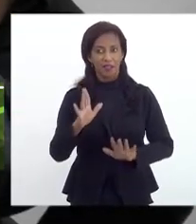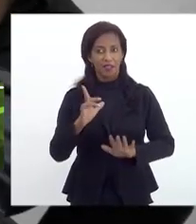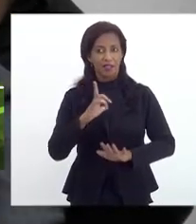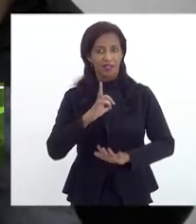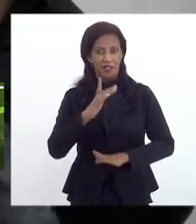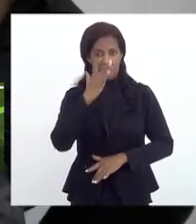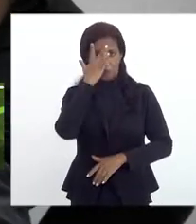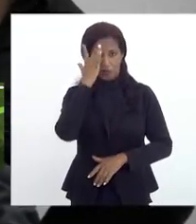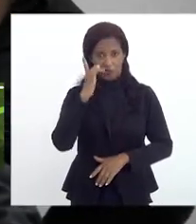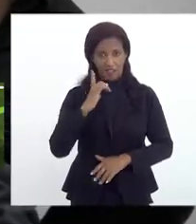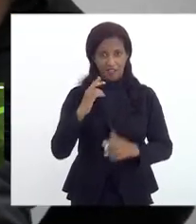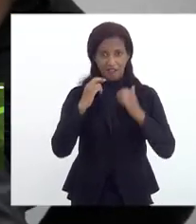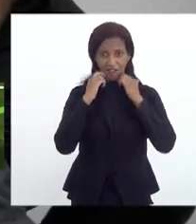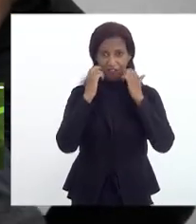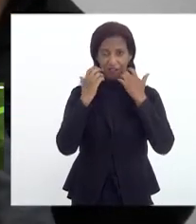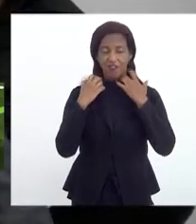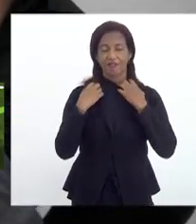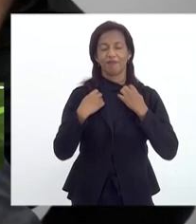tem Hoje em dia